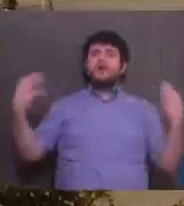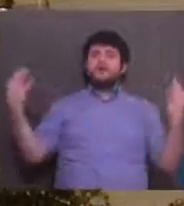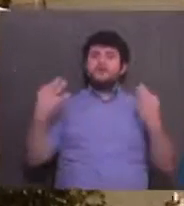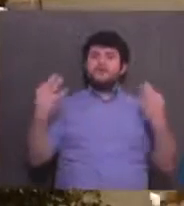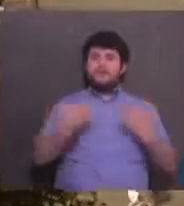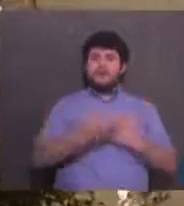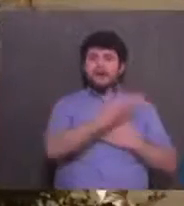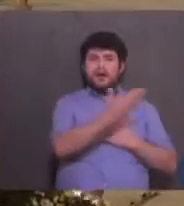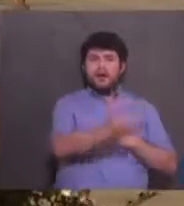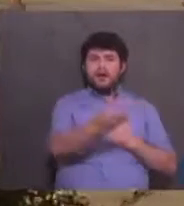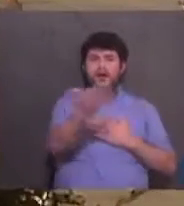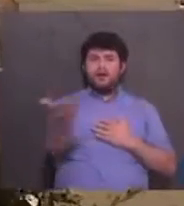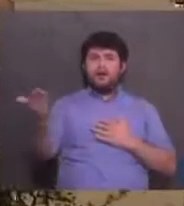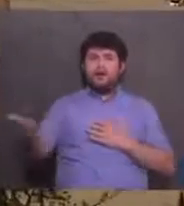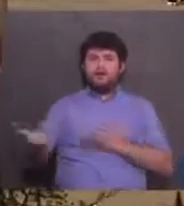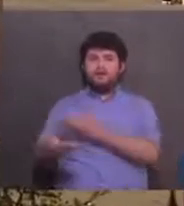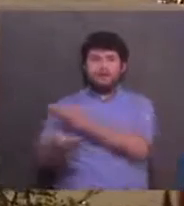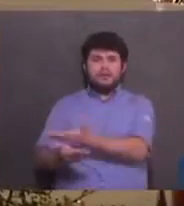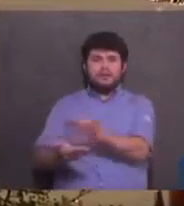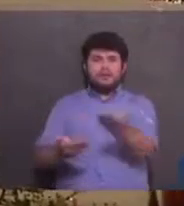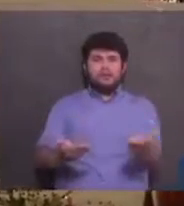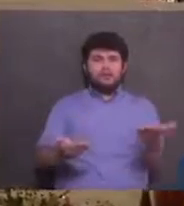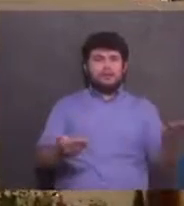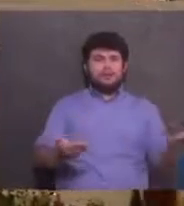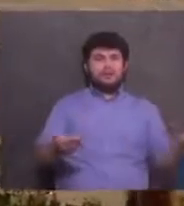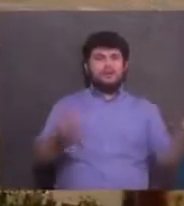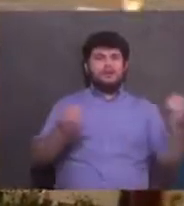Ele está no meio de